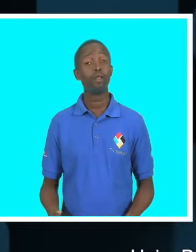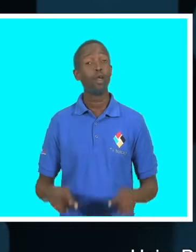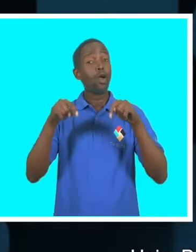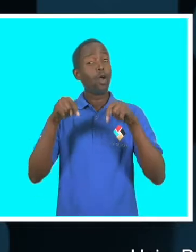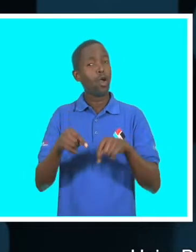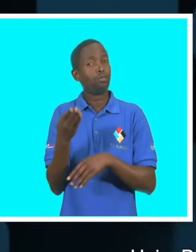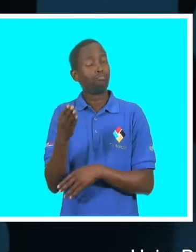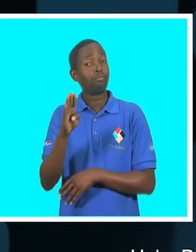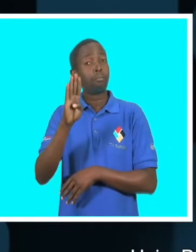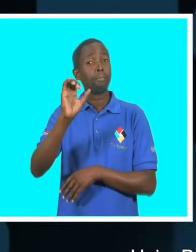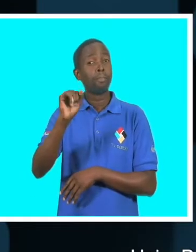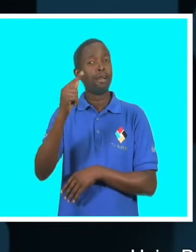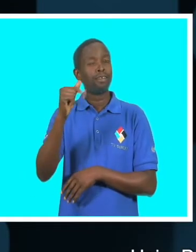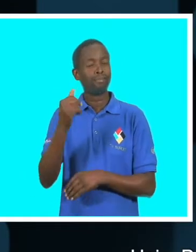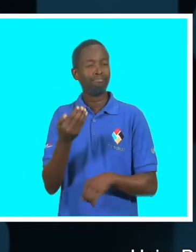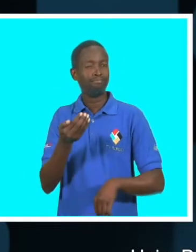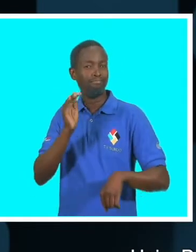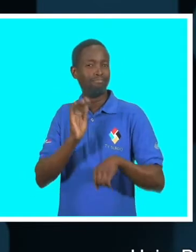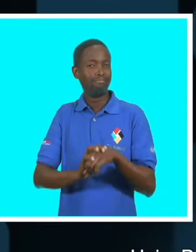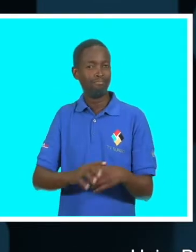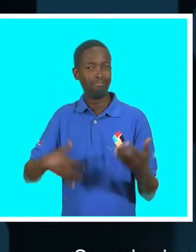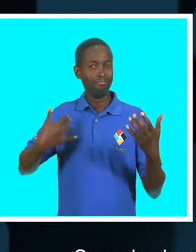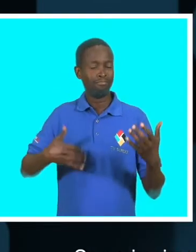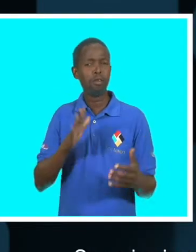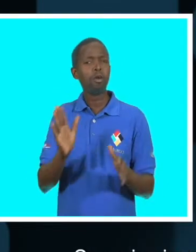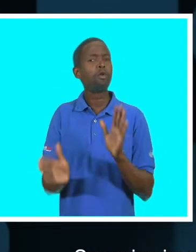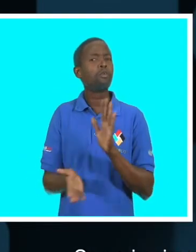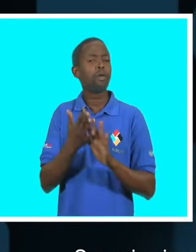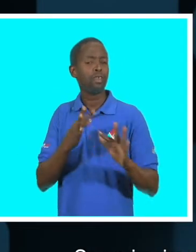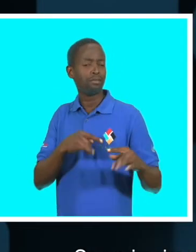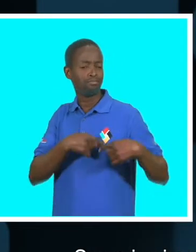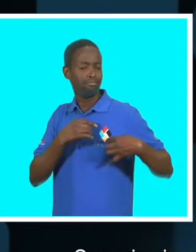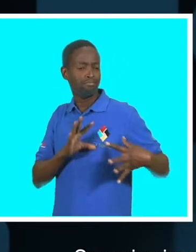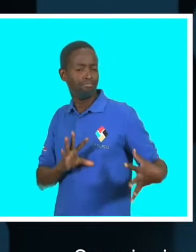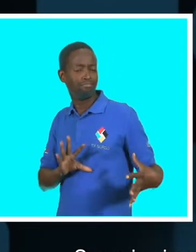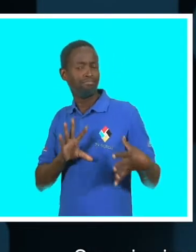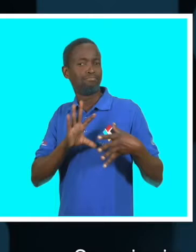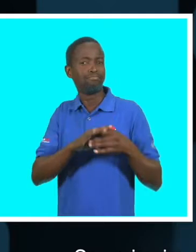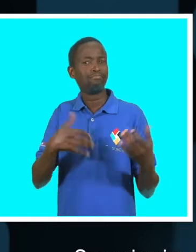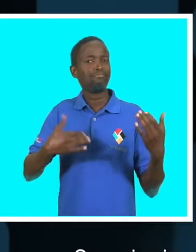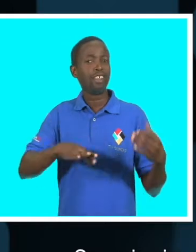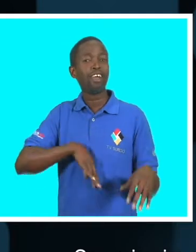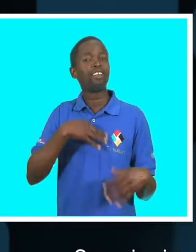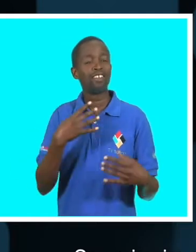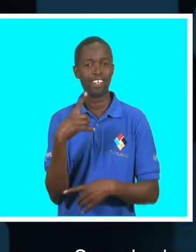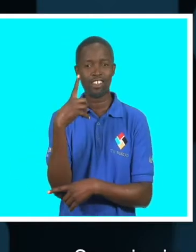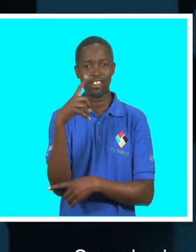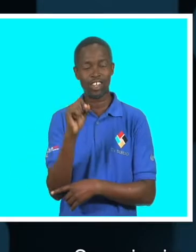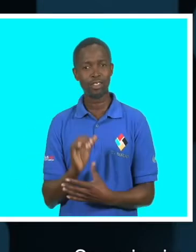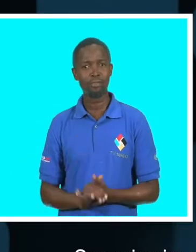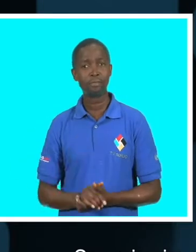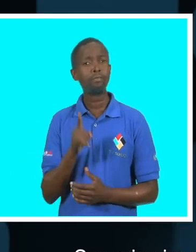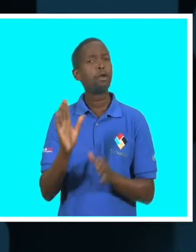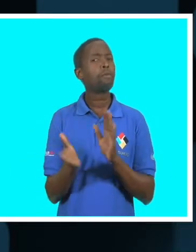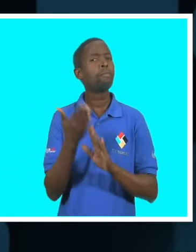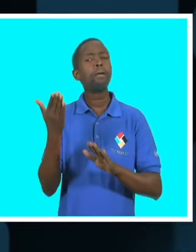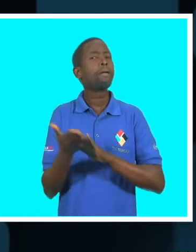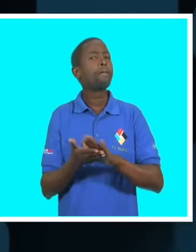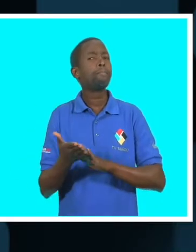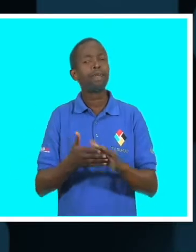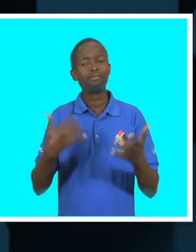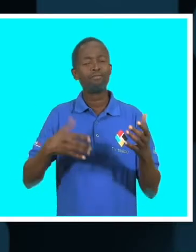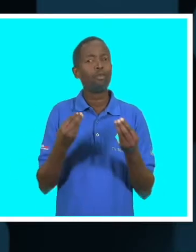Hoje, Bata é músico e guitarista. Seu primeiro contato com a música começou quando tinha 10 anos de idade,